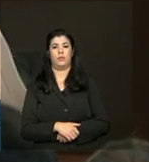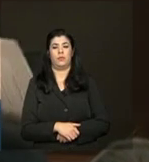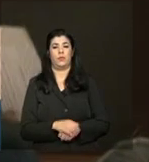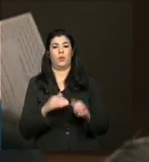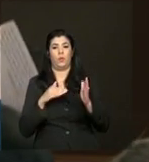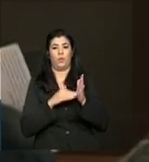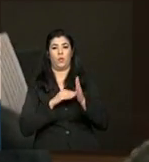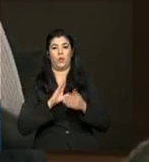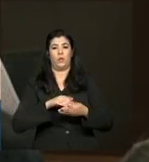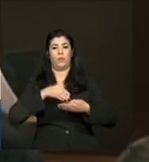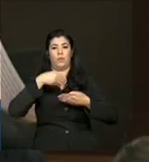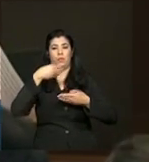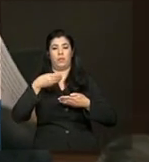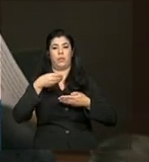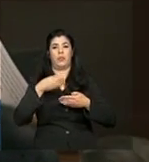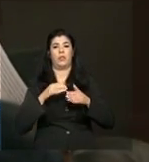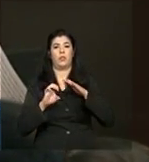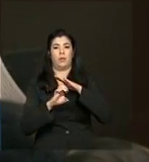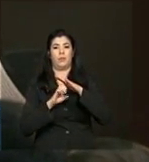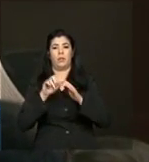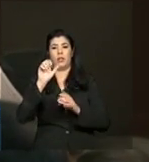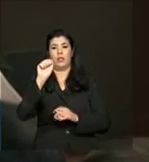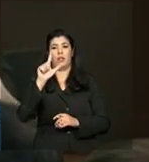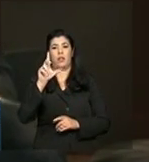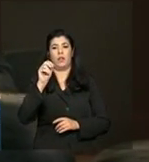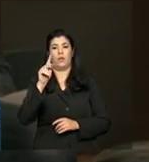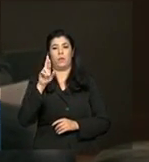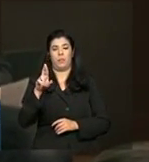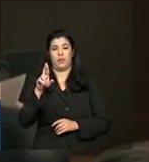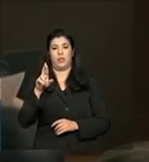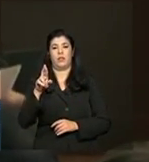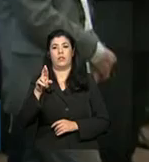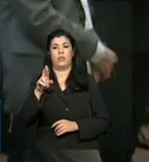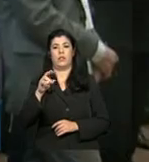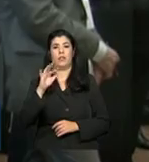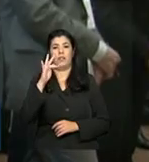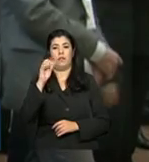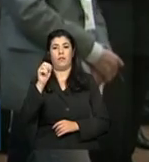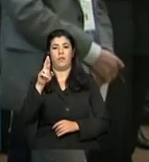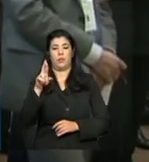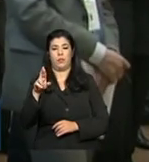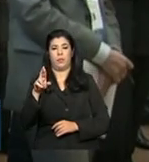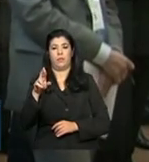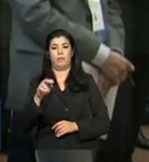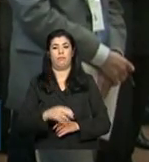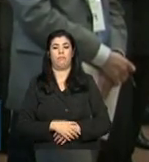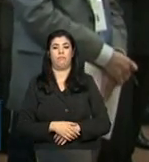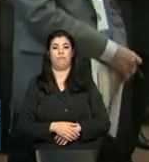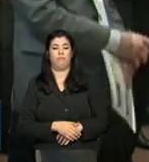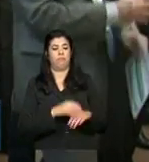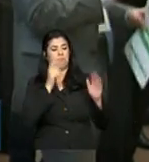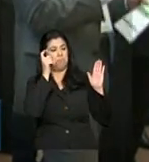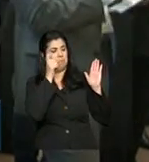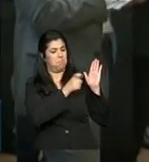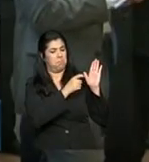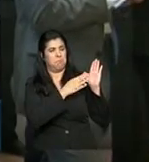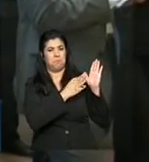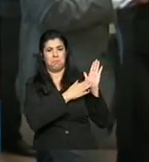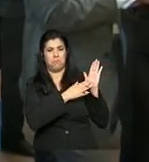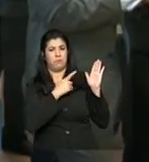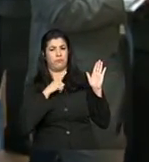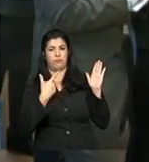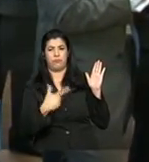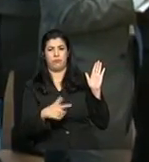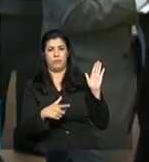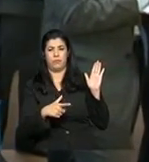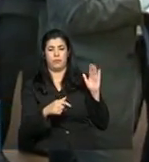Último envelope, envelope entregue pela Lupar Investimento S.A., representado pela corretora Fator, declara que não possui interesse em apresentar a